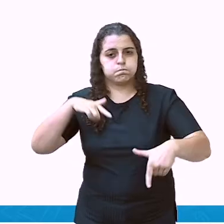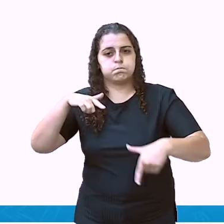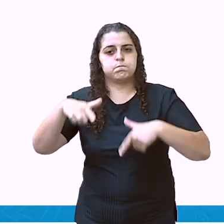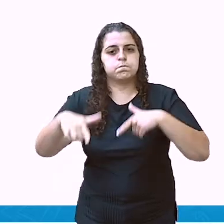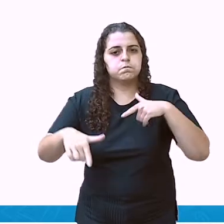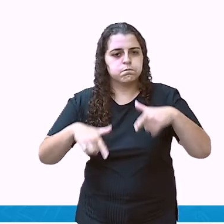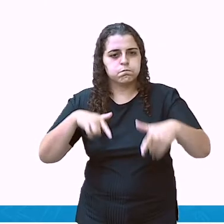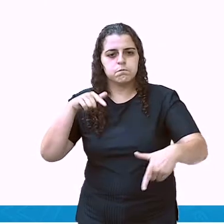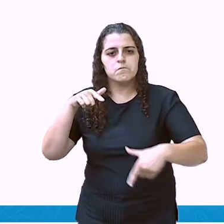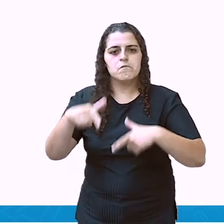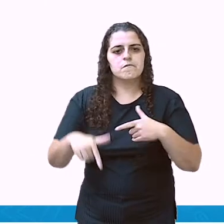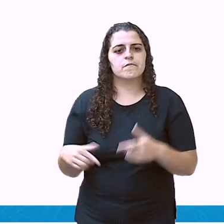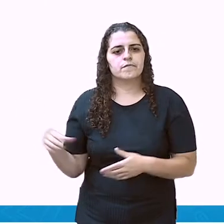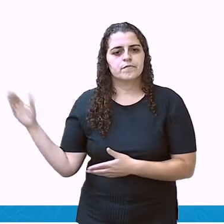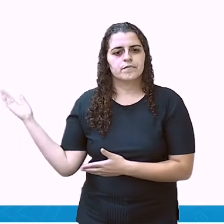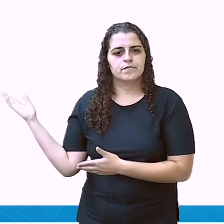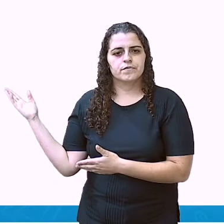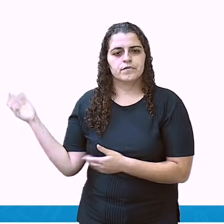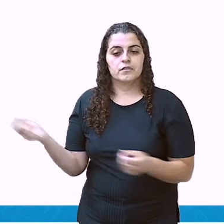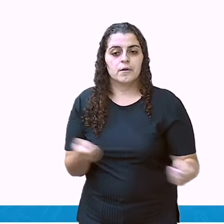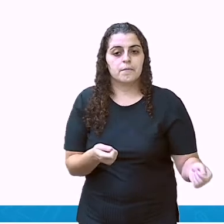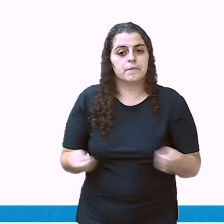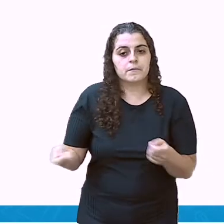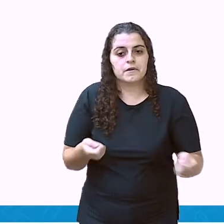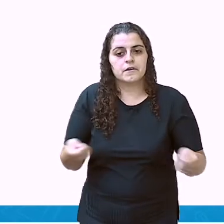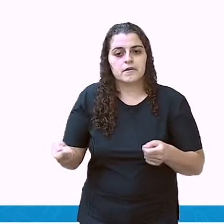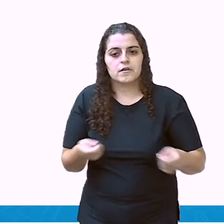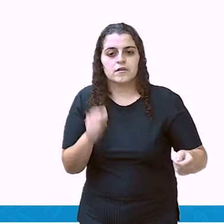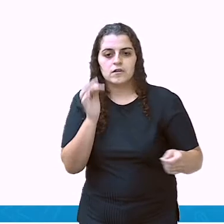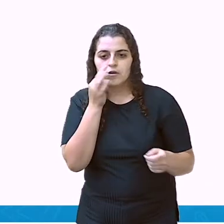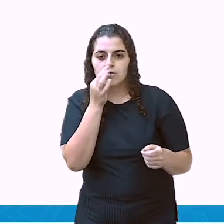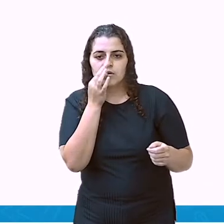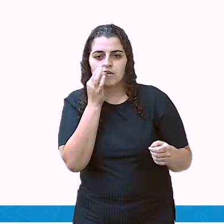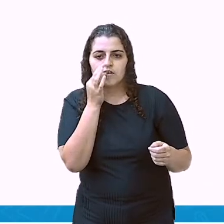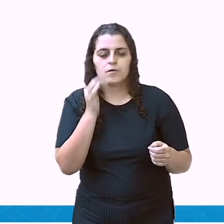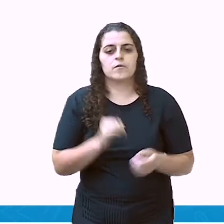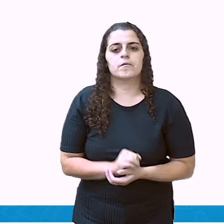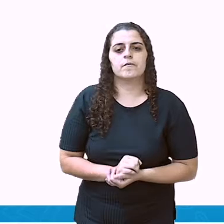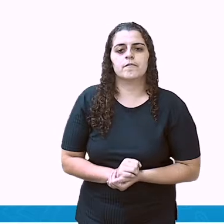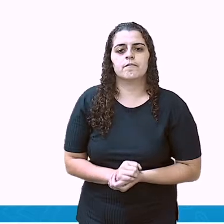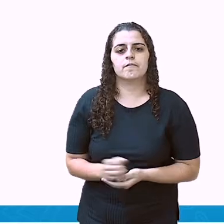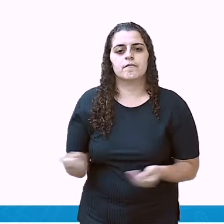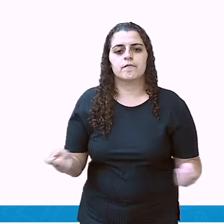de cana-de-açúcar. Trabalhavam na mineração, no ouro.